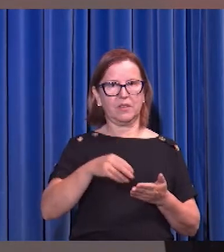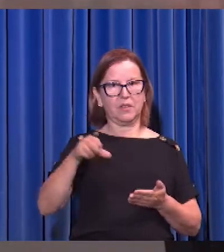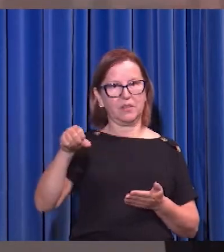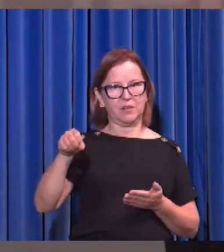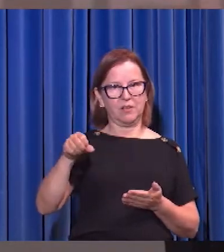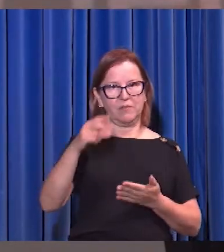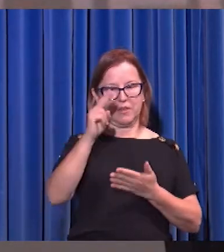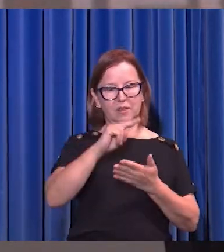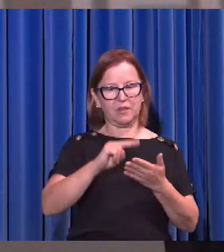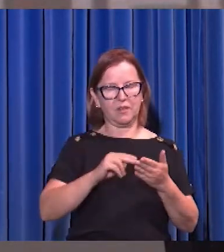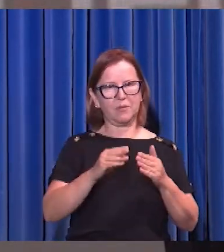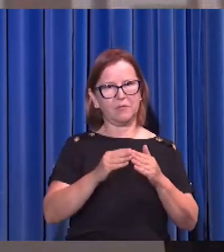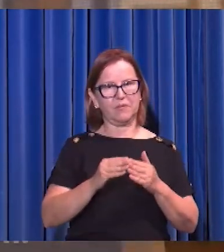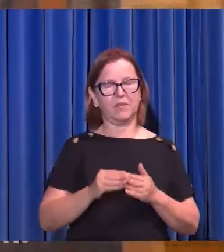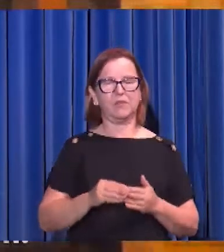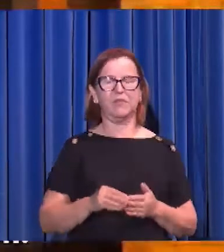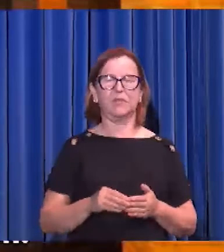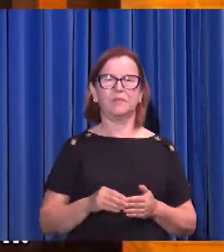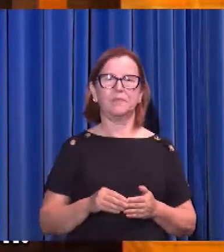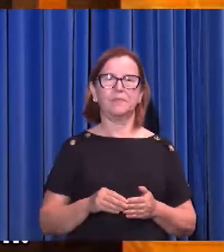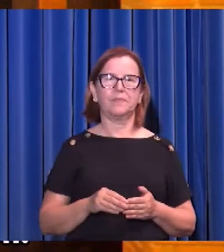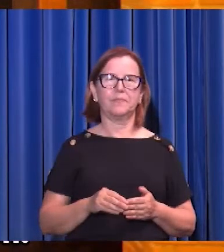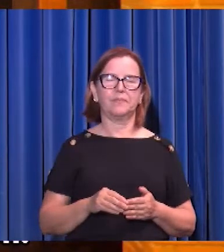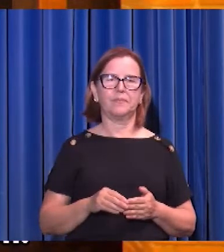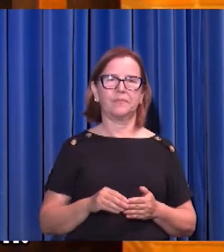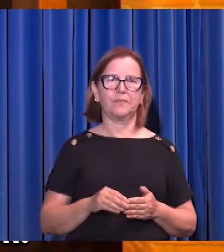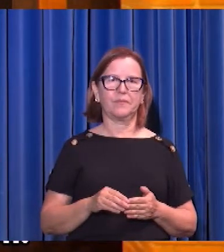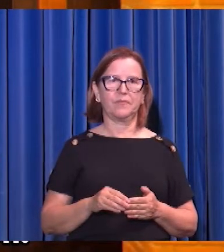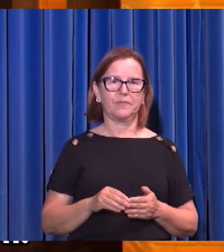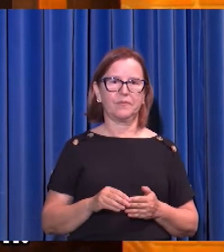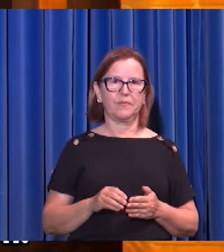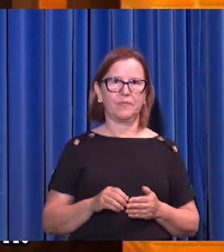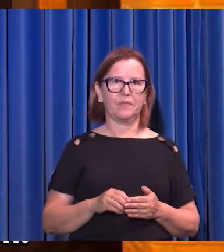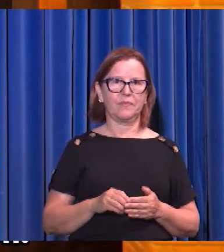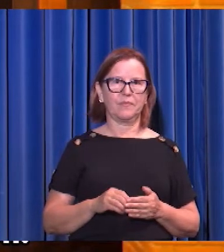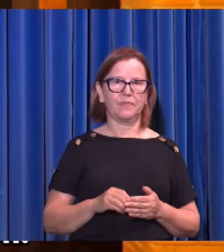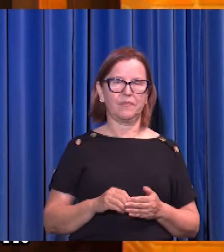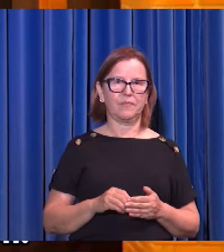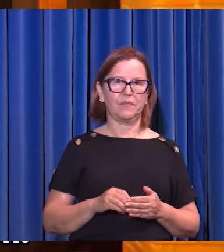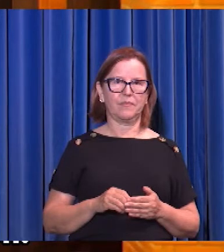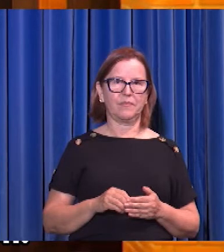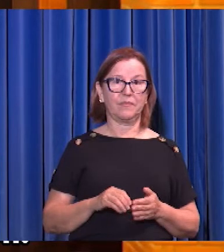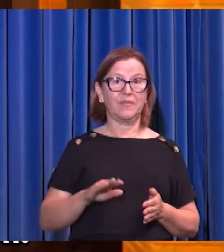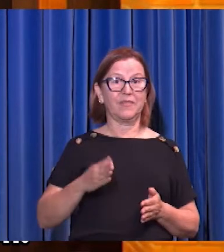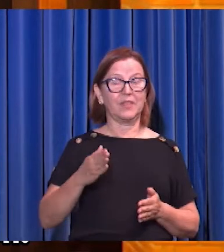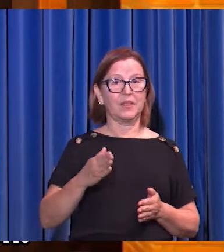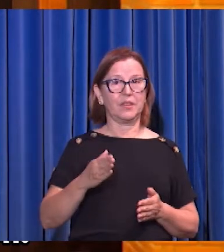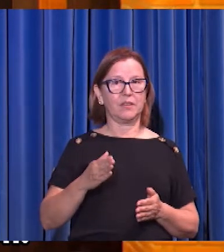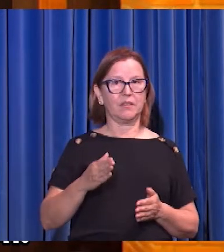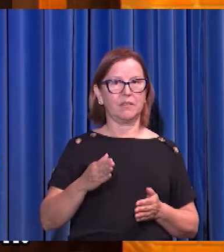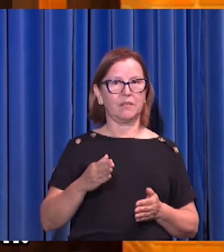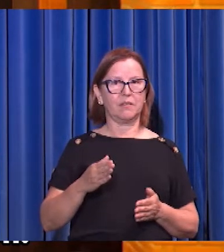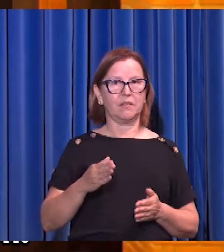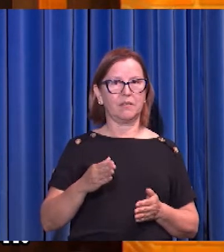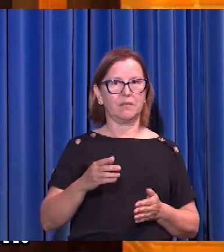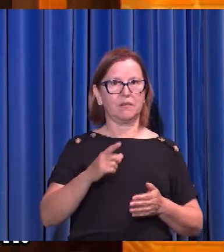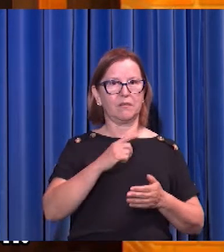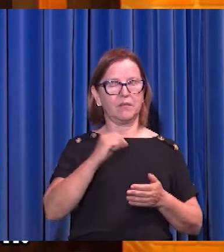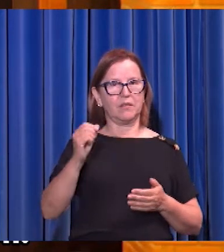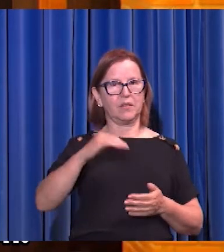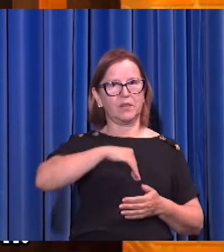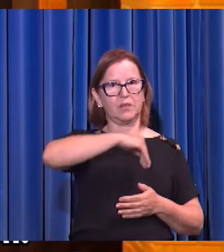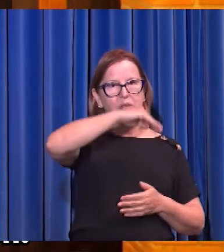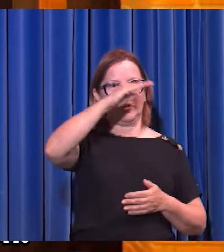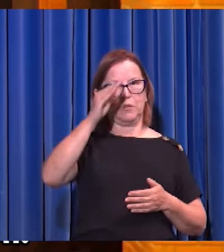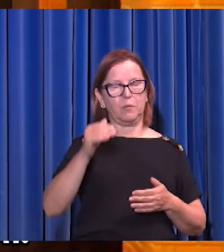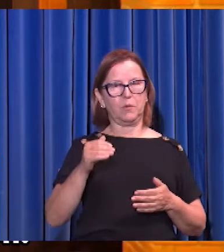favor. Números, capítulo 21, dos versículos 4 a 9. Então partiram do monte Or,